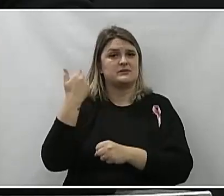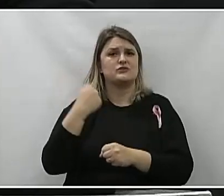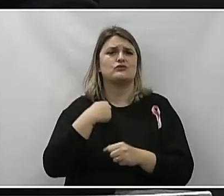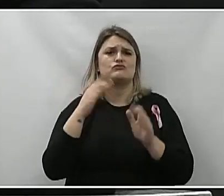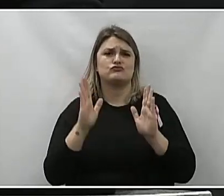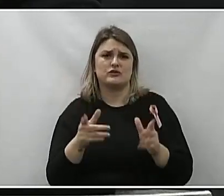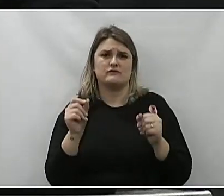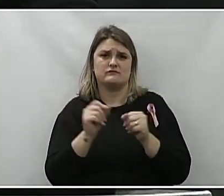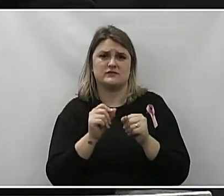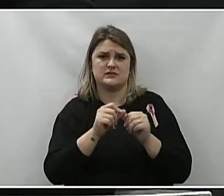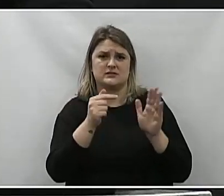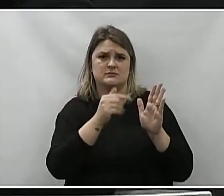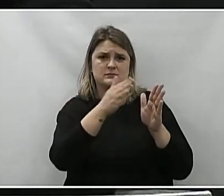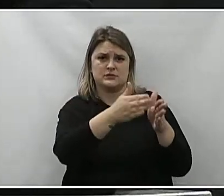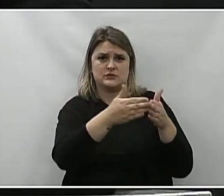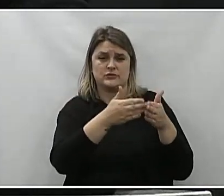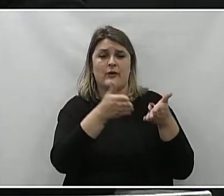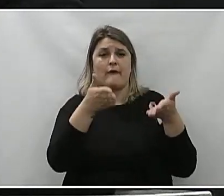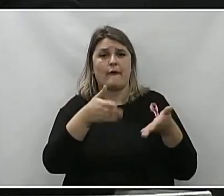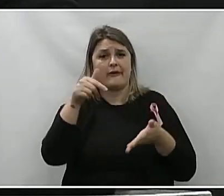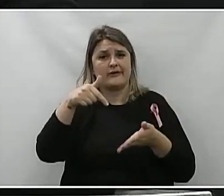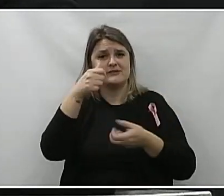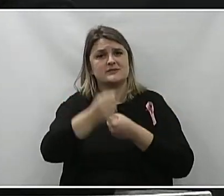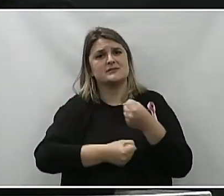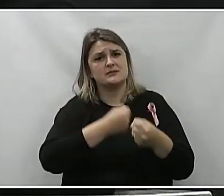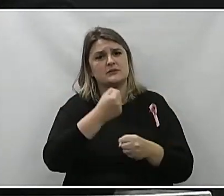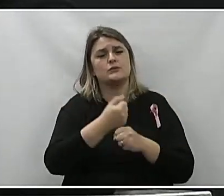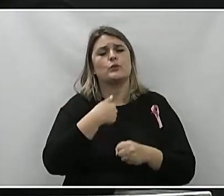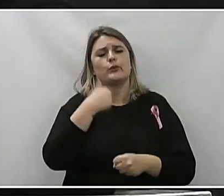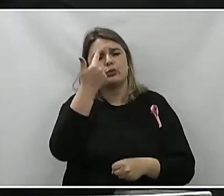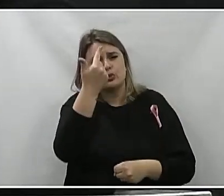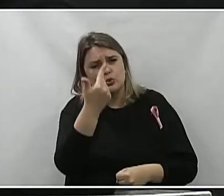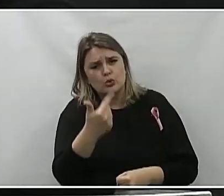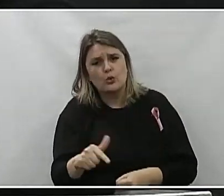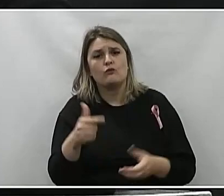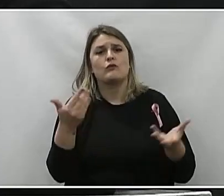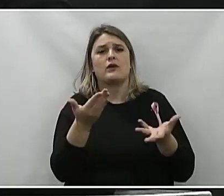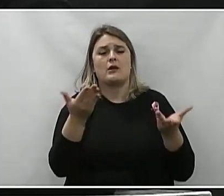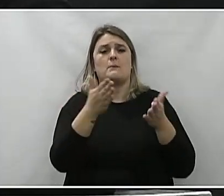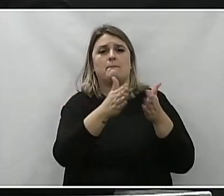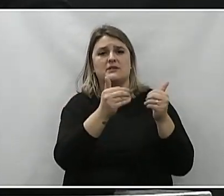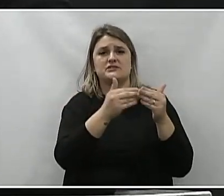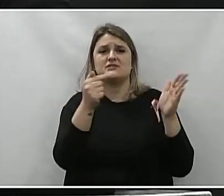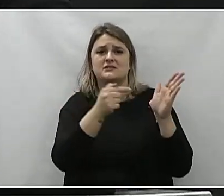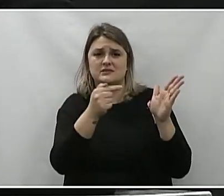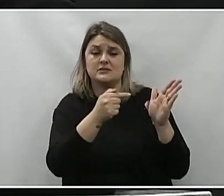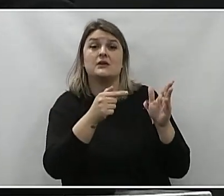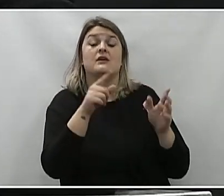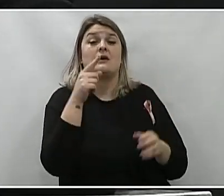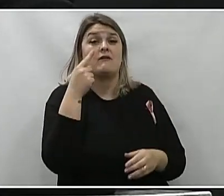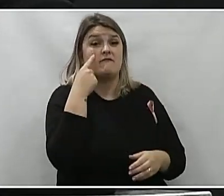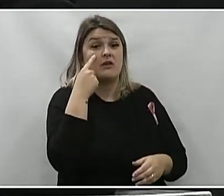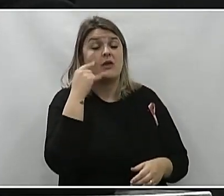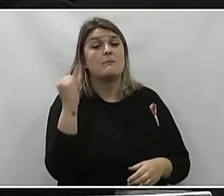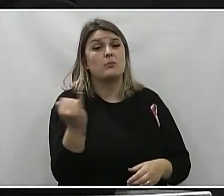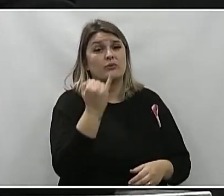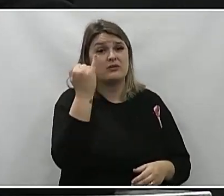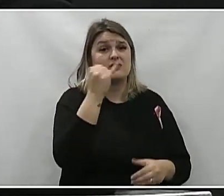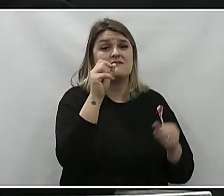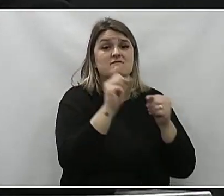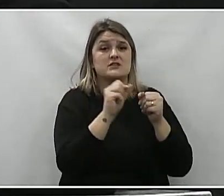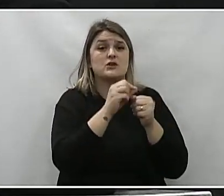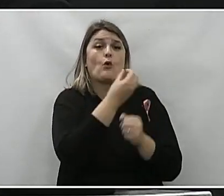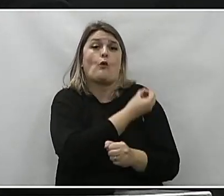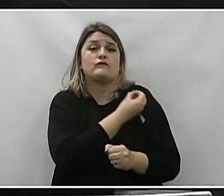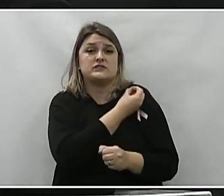havia entrado com esse requerimento e agora nesse ano entra novamente reforçando essa solicitação e a importância dessa oficina